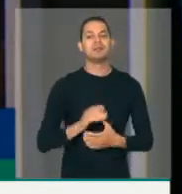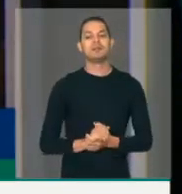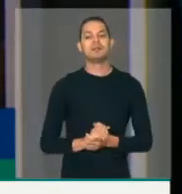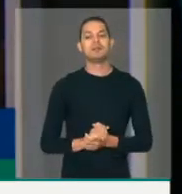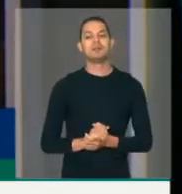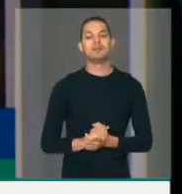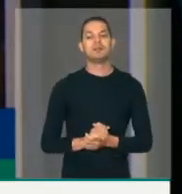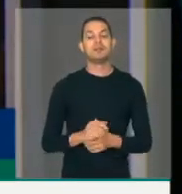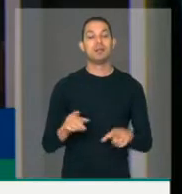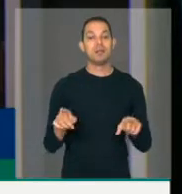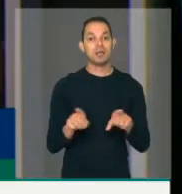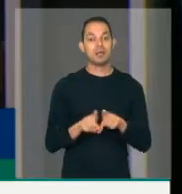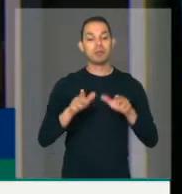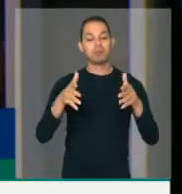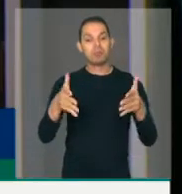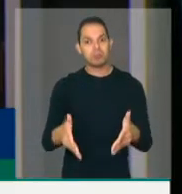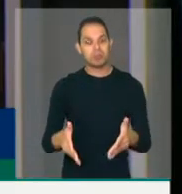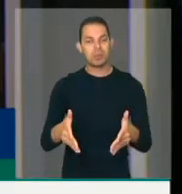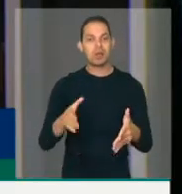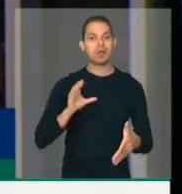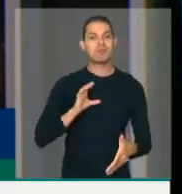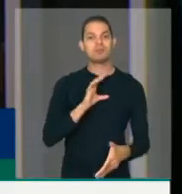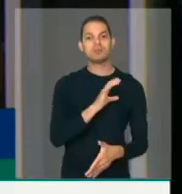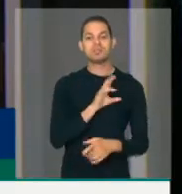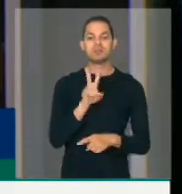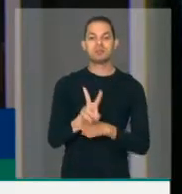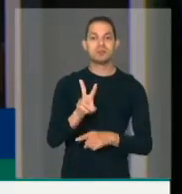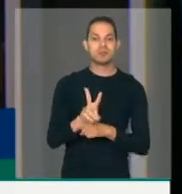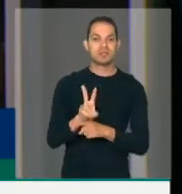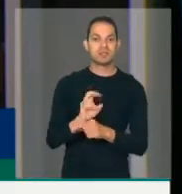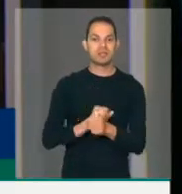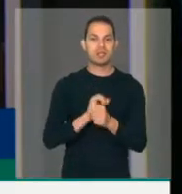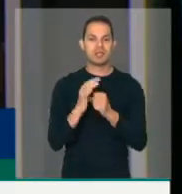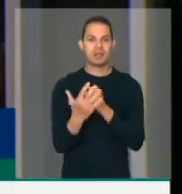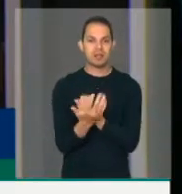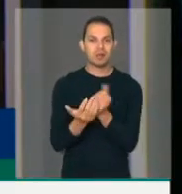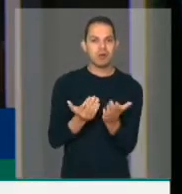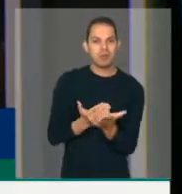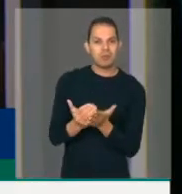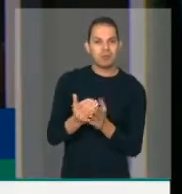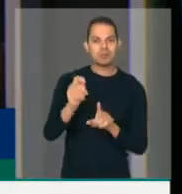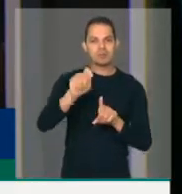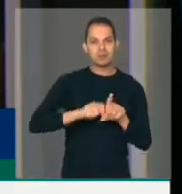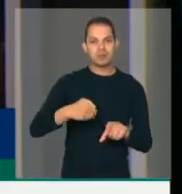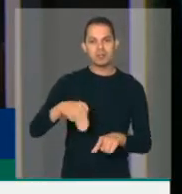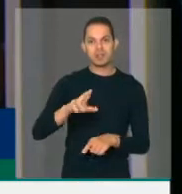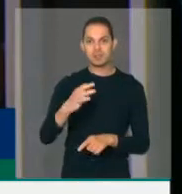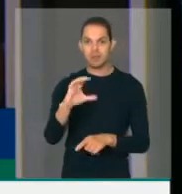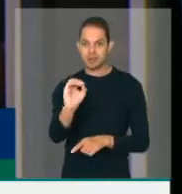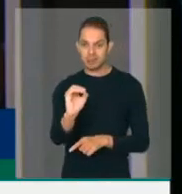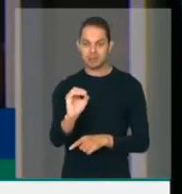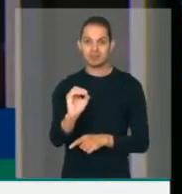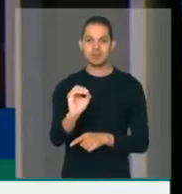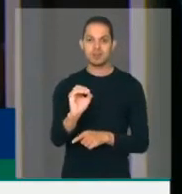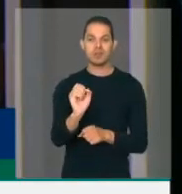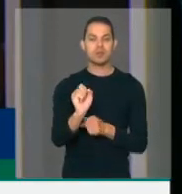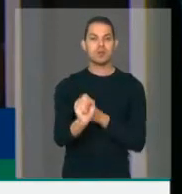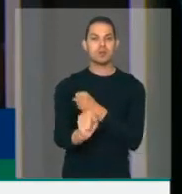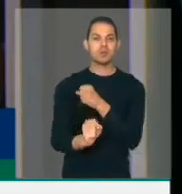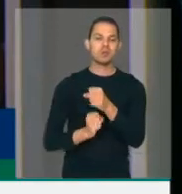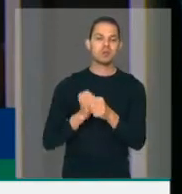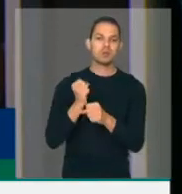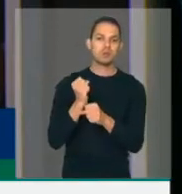faço parte da Comissão Externa do Coronavírus, que foi instalada no início de março, e nós trabalhamos o ano